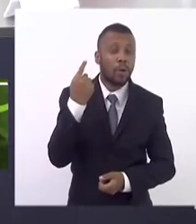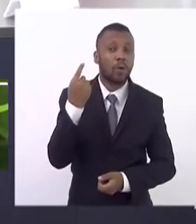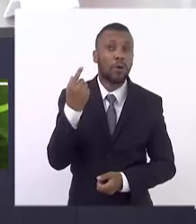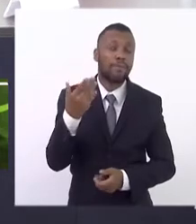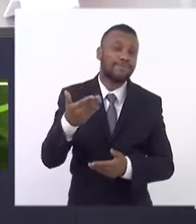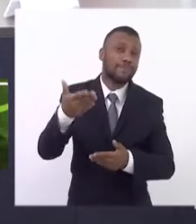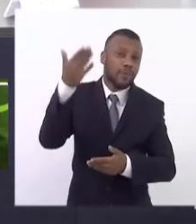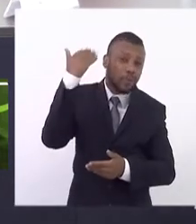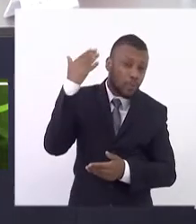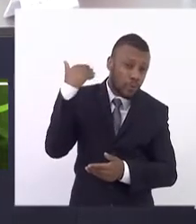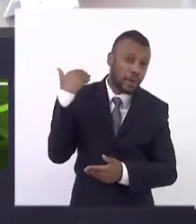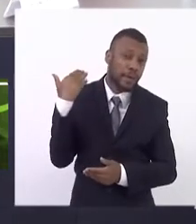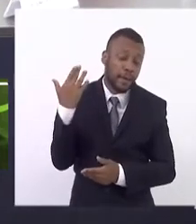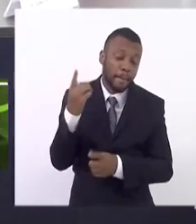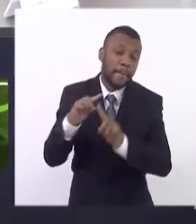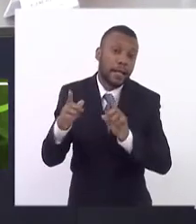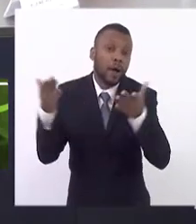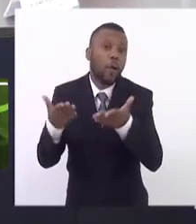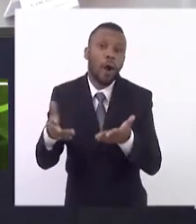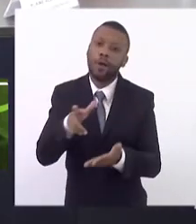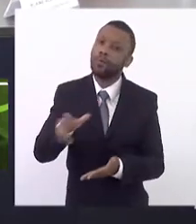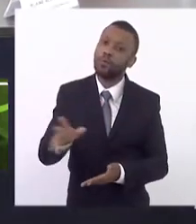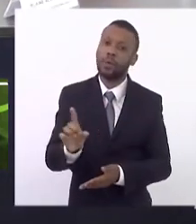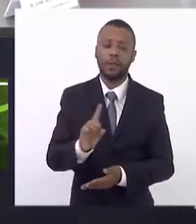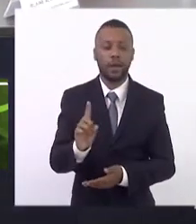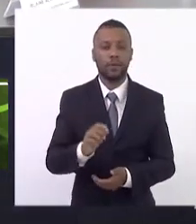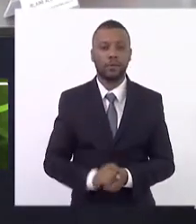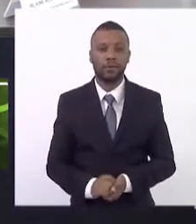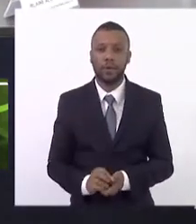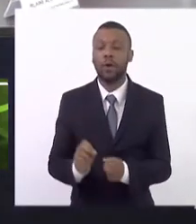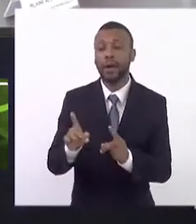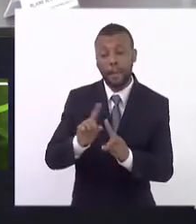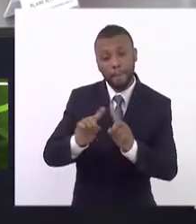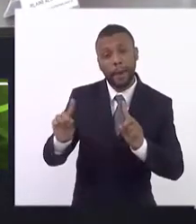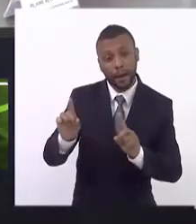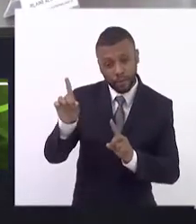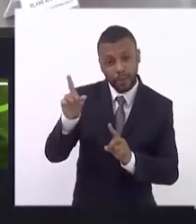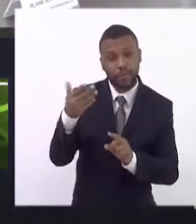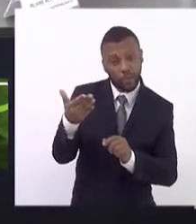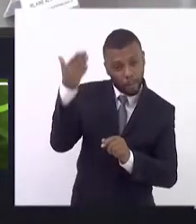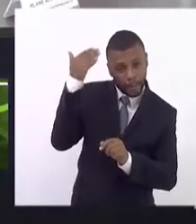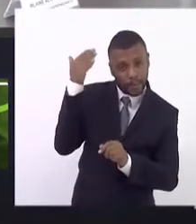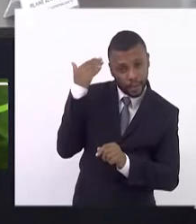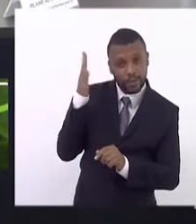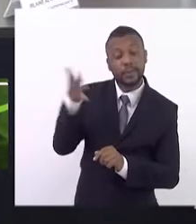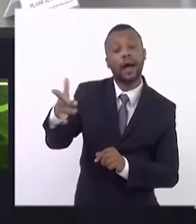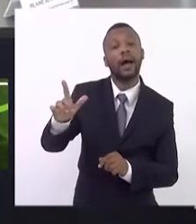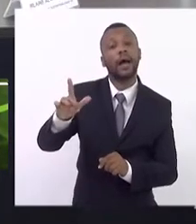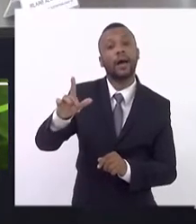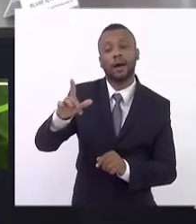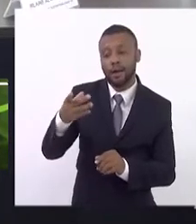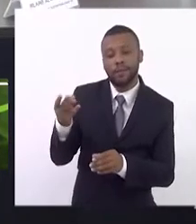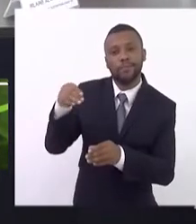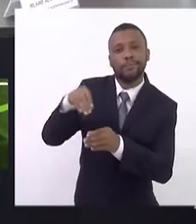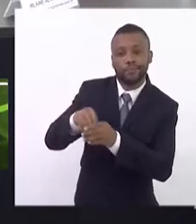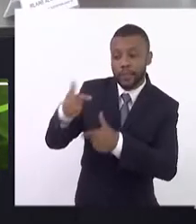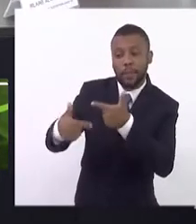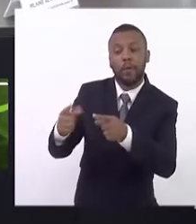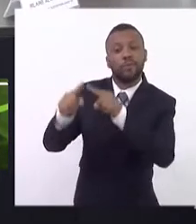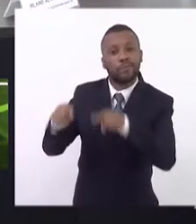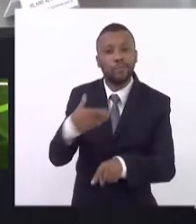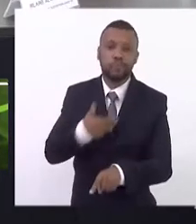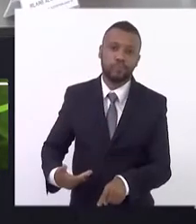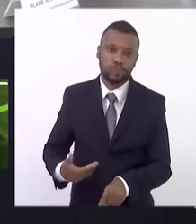É. Exatamente. Mas, de qualquer jeito, um dia foi funcionário público. Exato. Ok. É só para mostrar que a